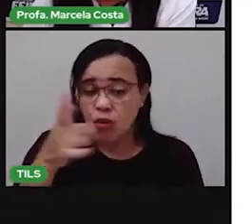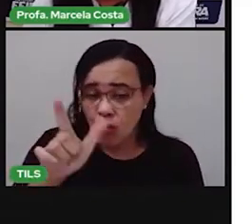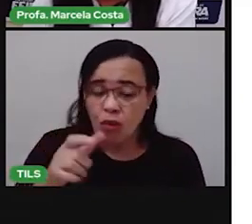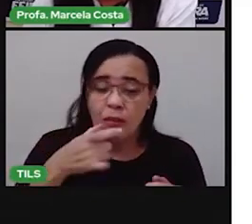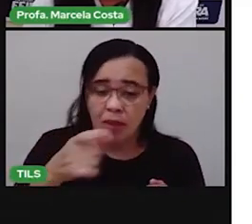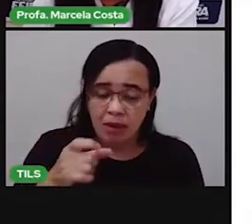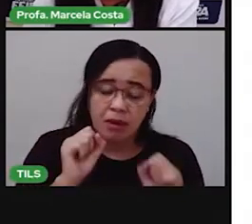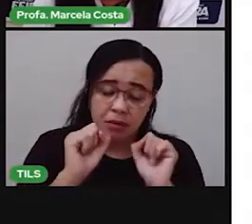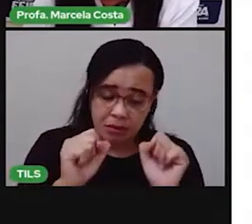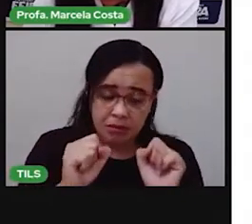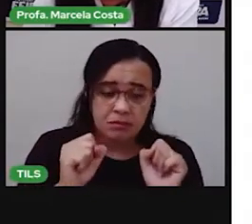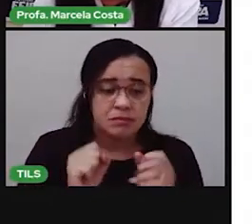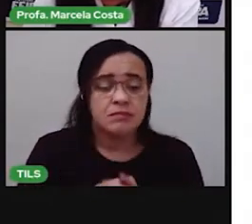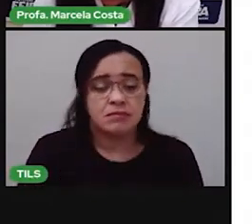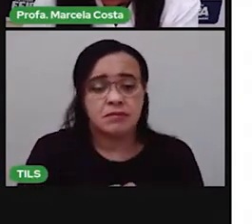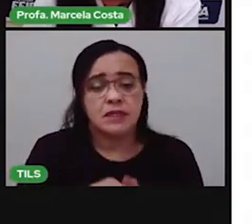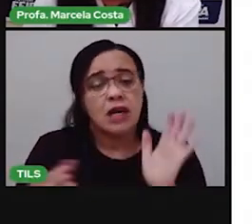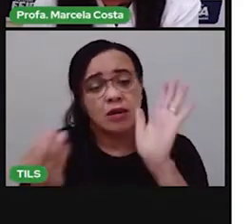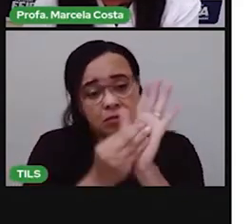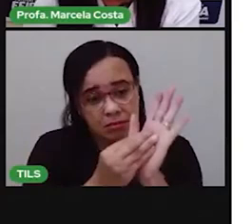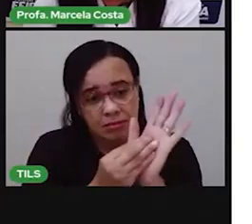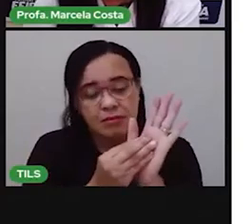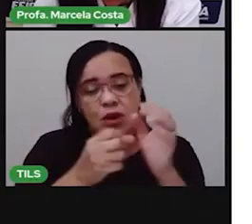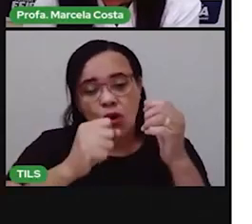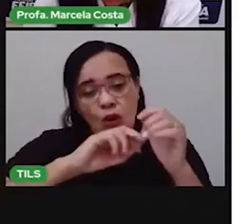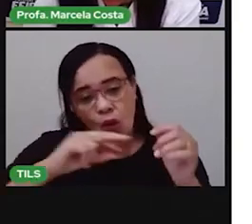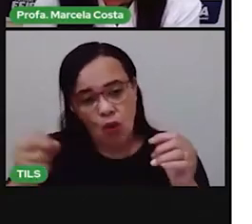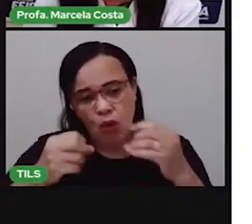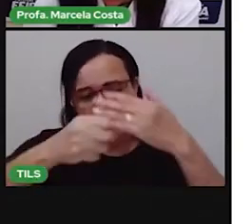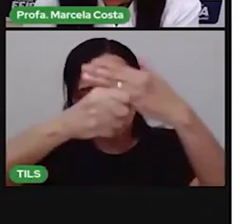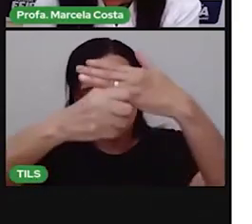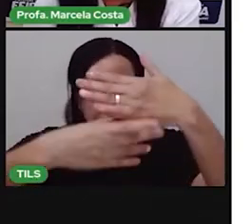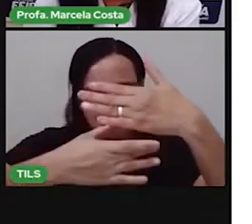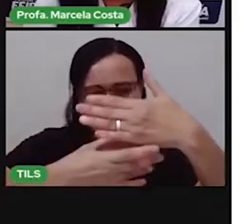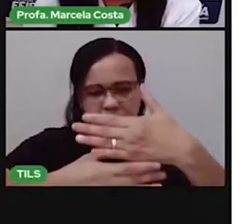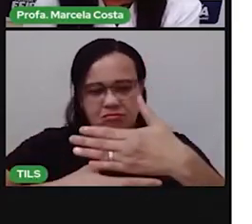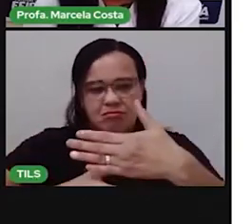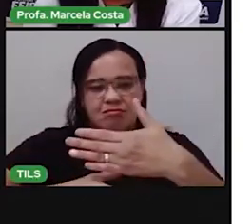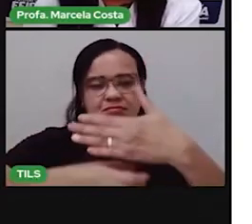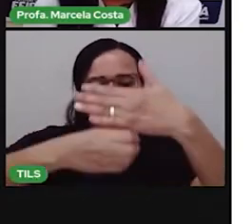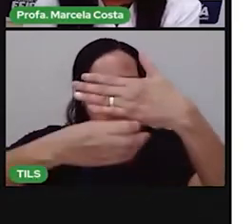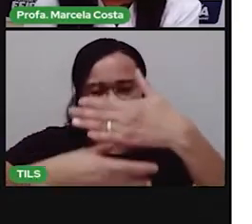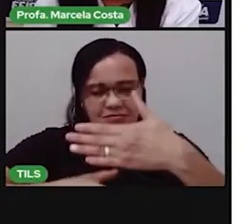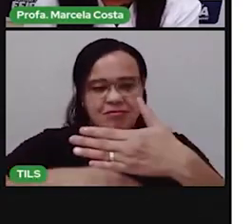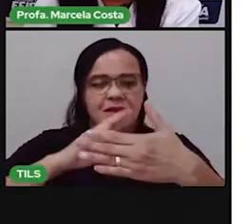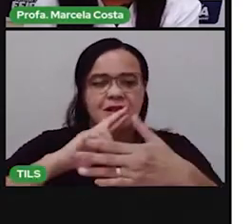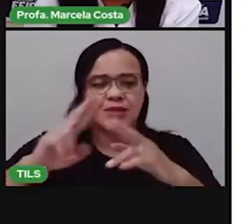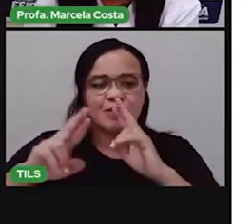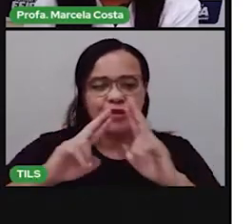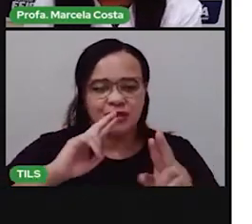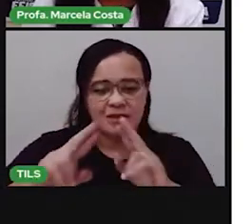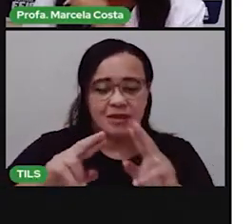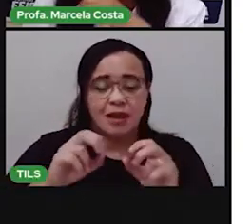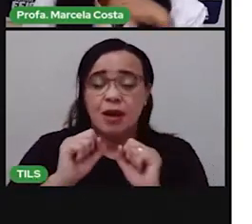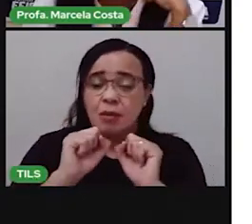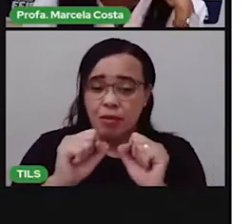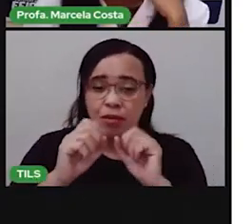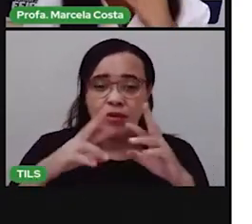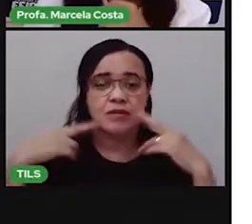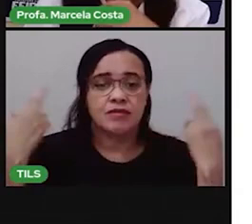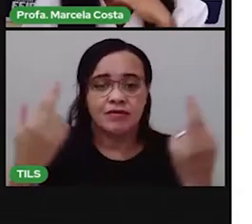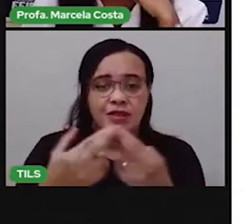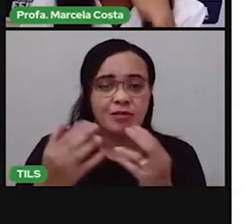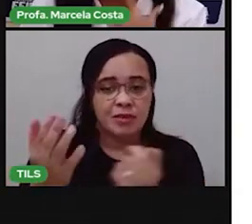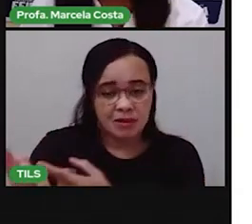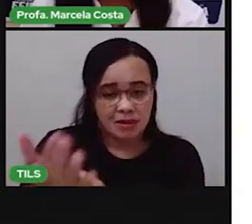outra palavra, diga aí para mim no chat, escreva, peça ajuda de algum familiar para te ajudar a escrever, para ele saber